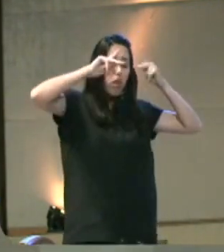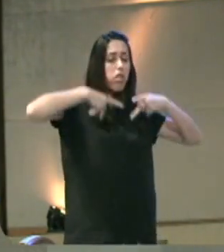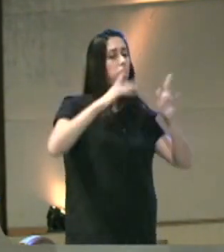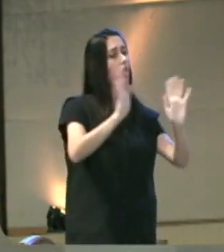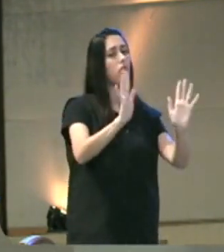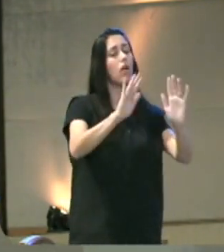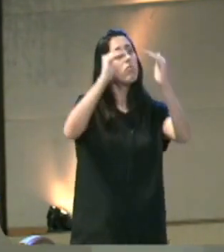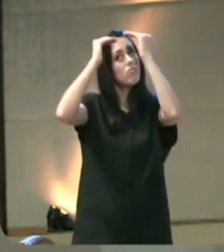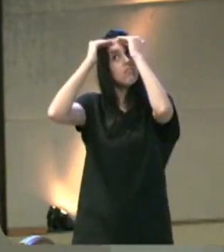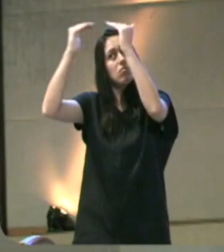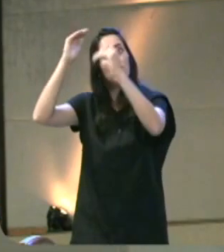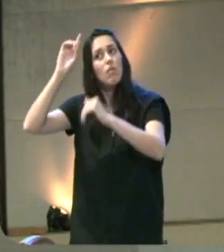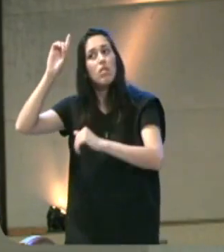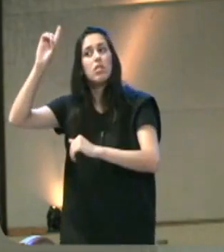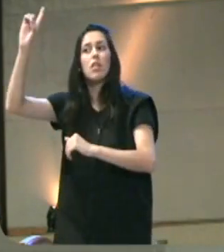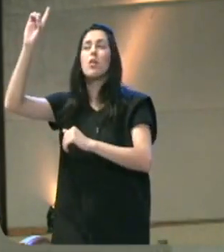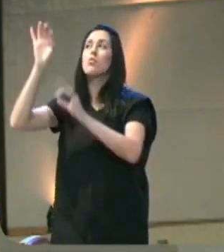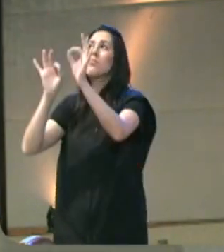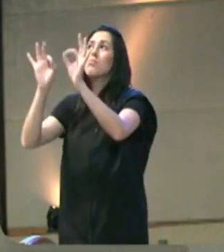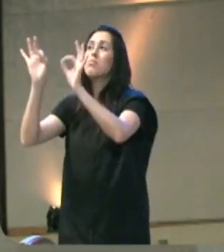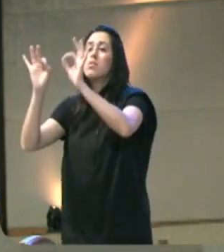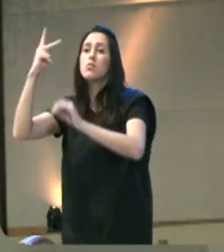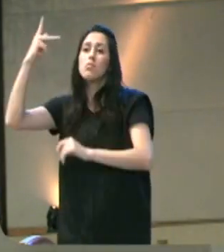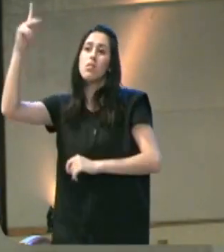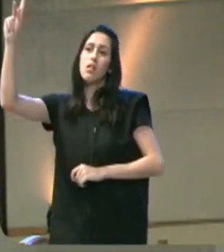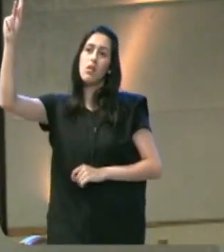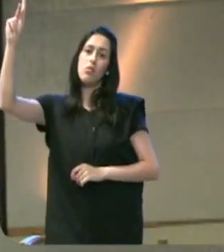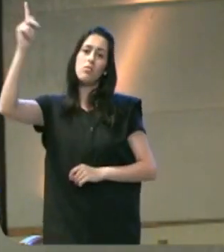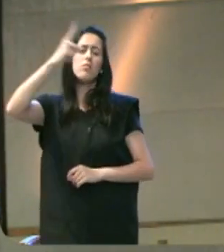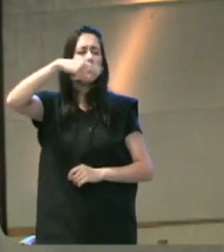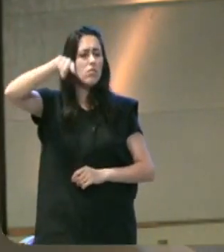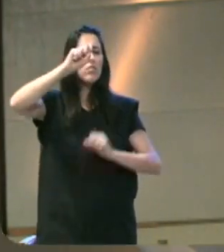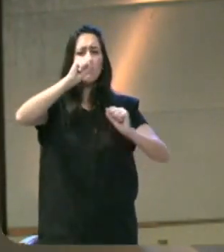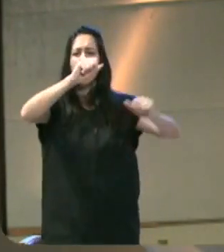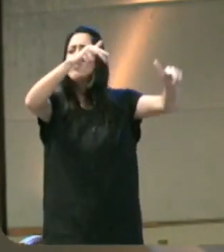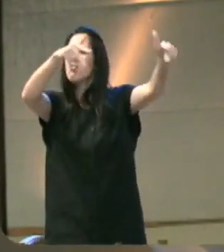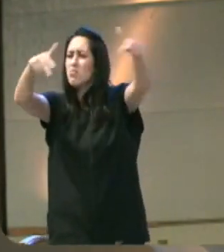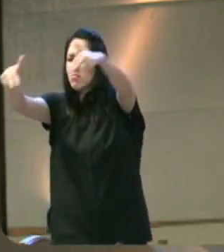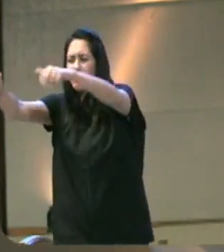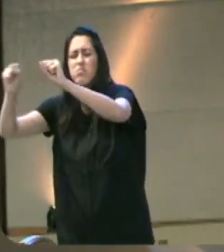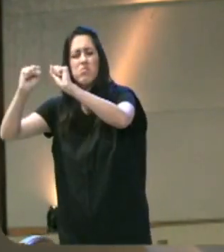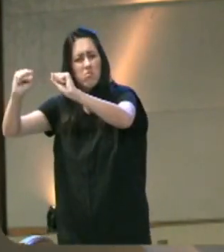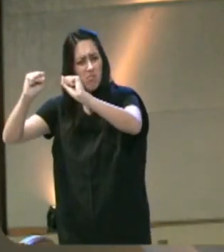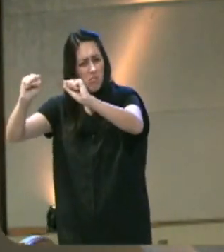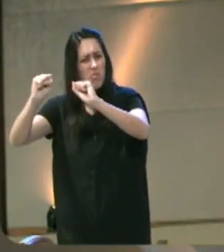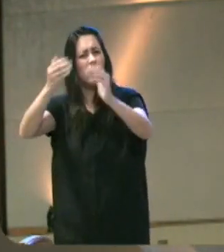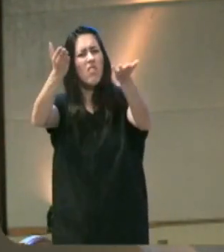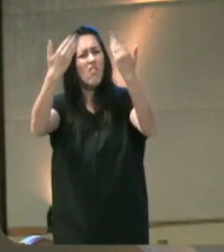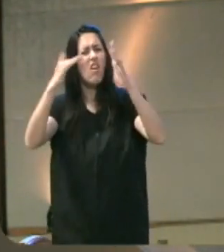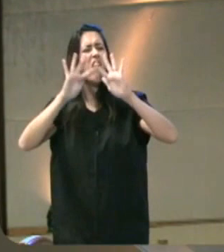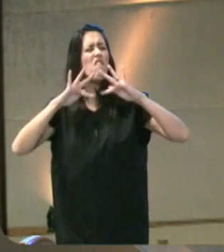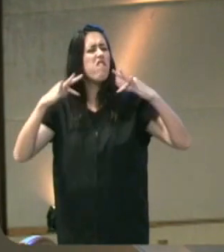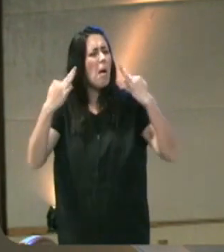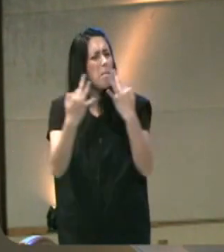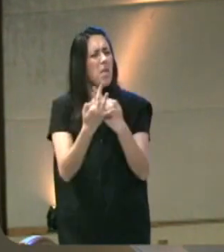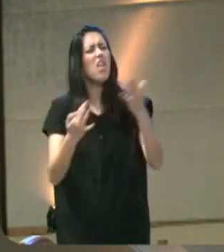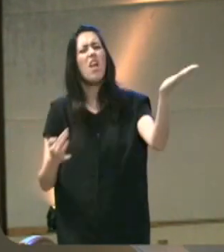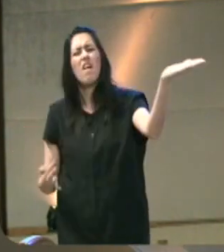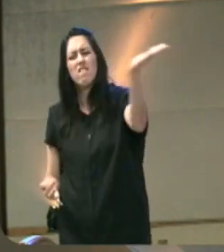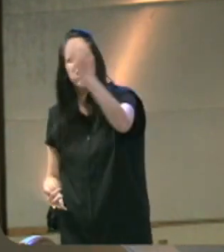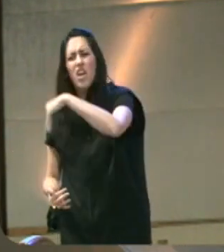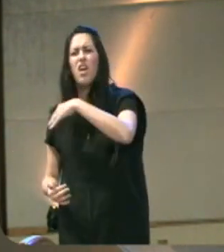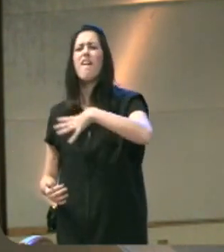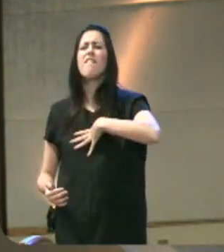que tem famílias que estão aqui, que estão precisando de restauração. Venha marido, venha mulher, venha filhos, tá? Talvez